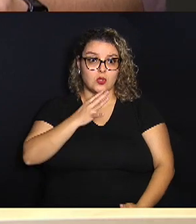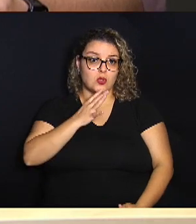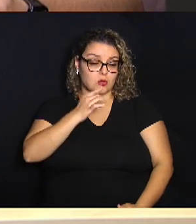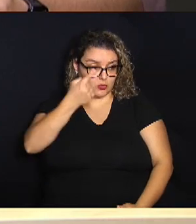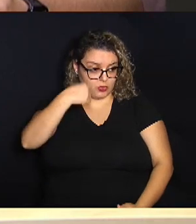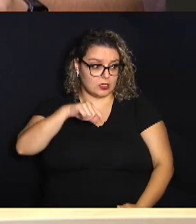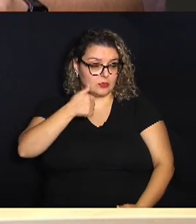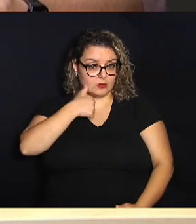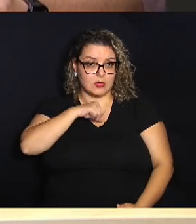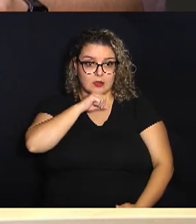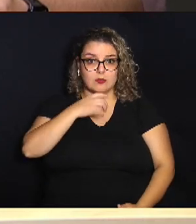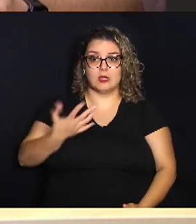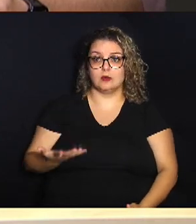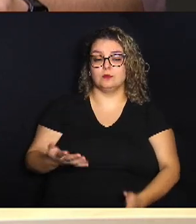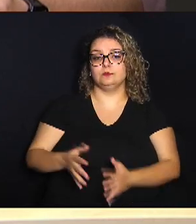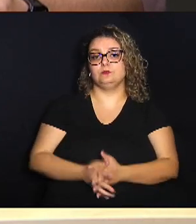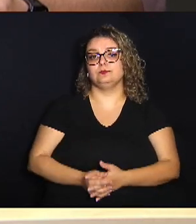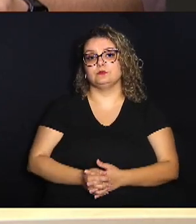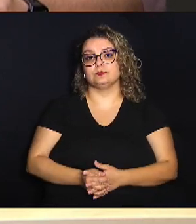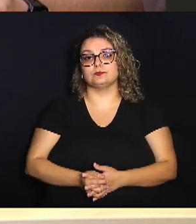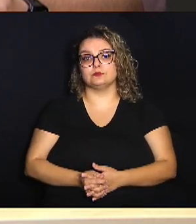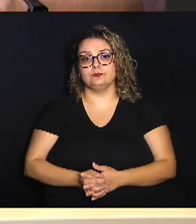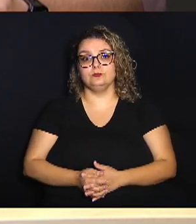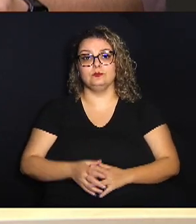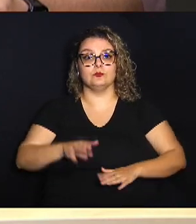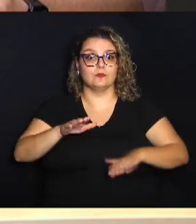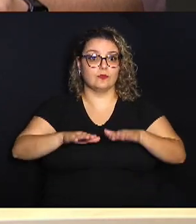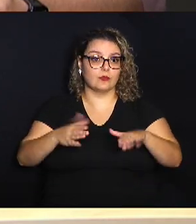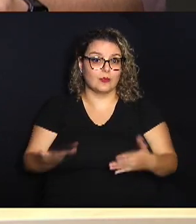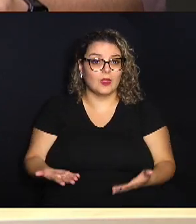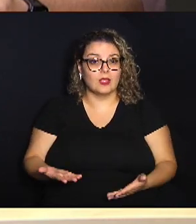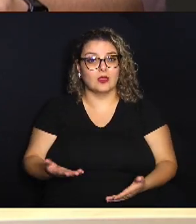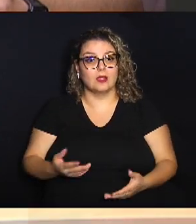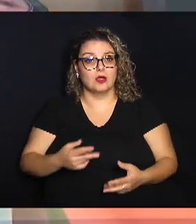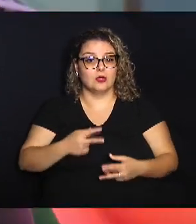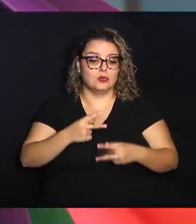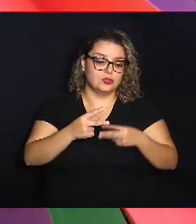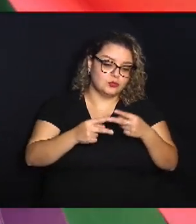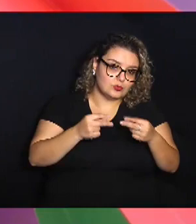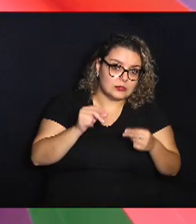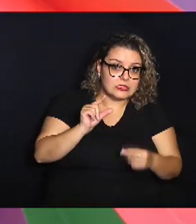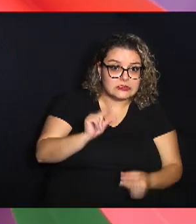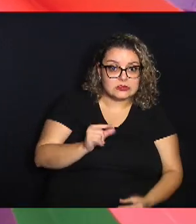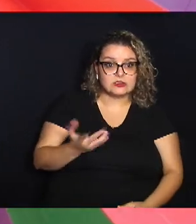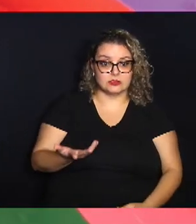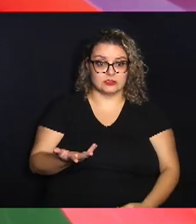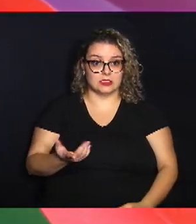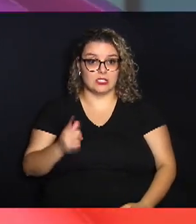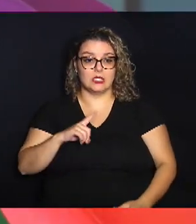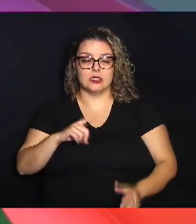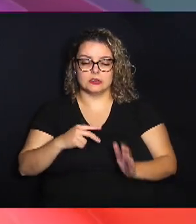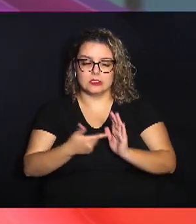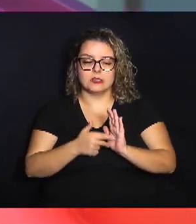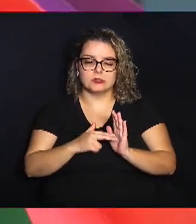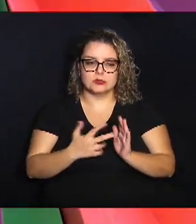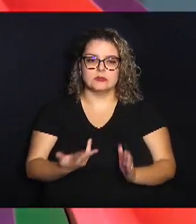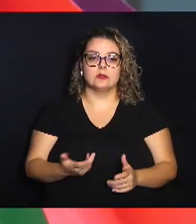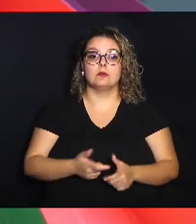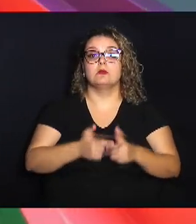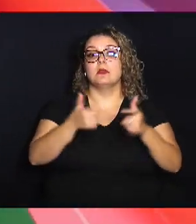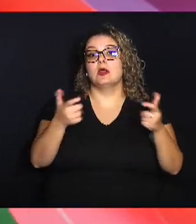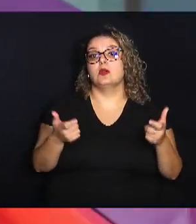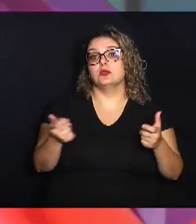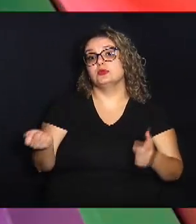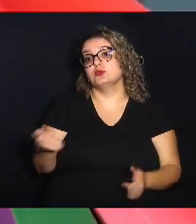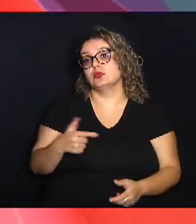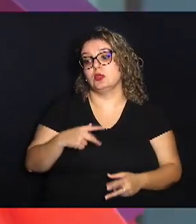mãe. Então, assim, às vezes uma lembrança, ela tem um significado, uma pequena lembrança tem um significado muito maior